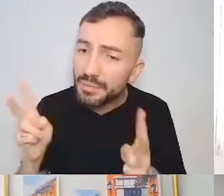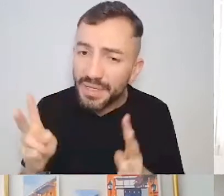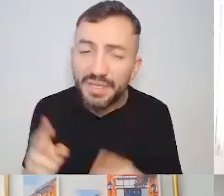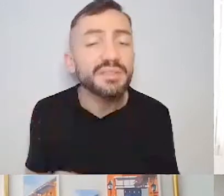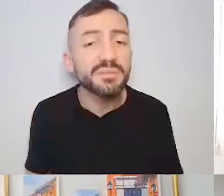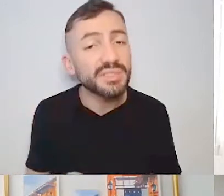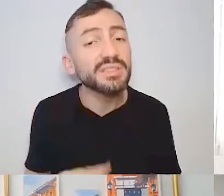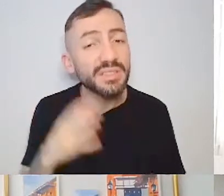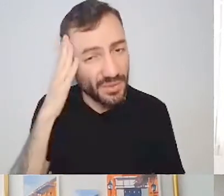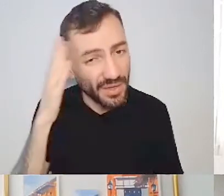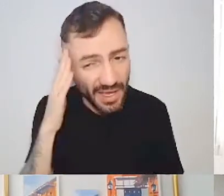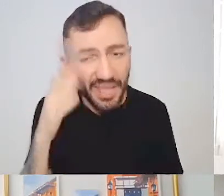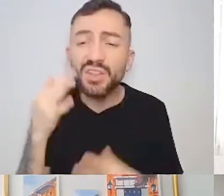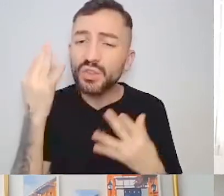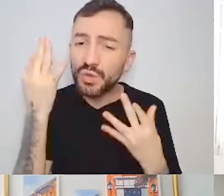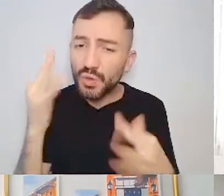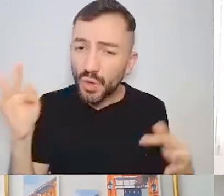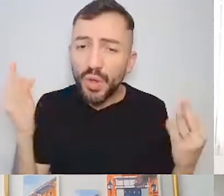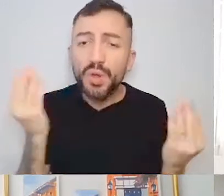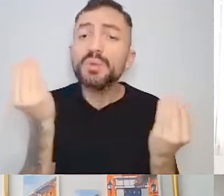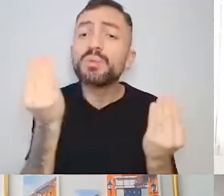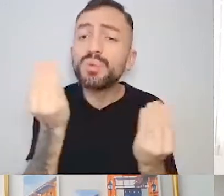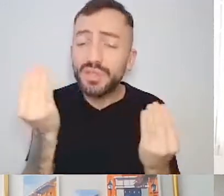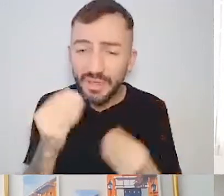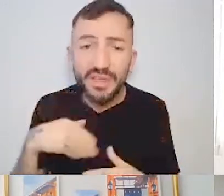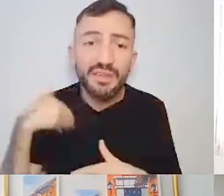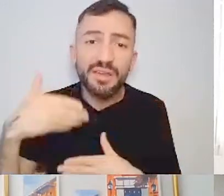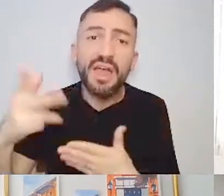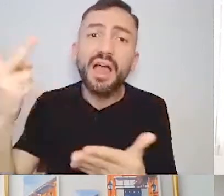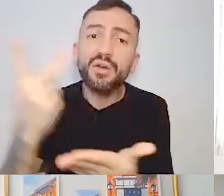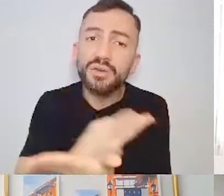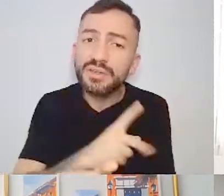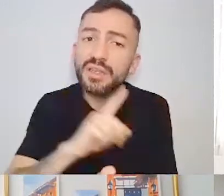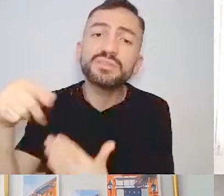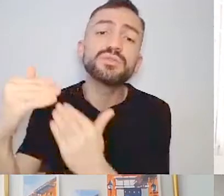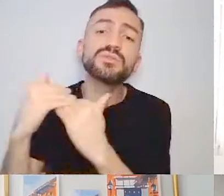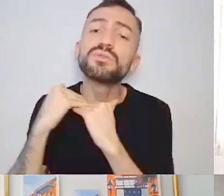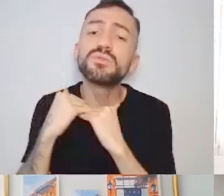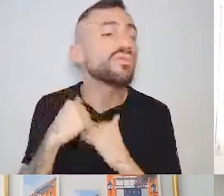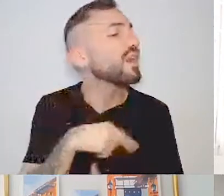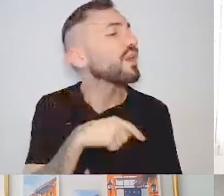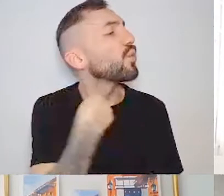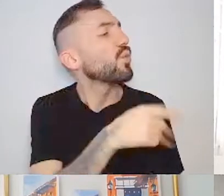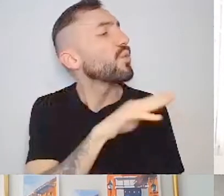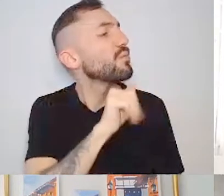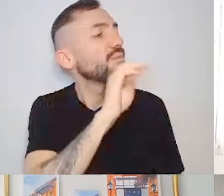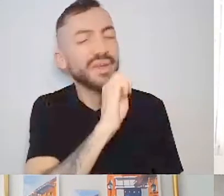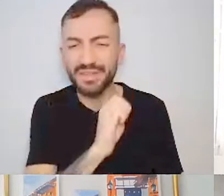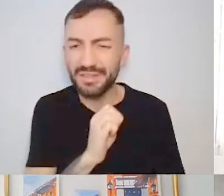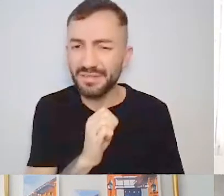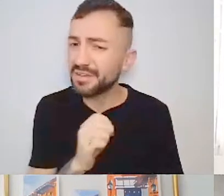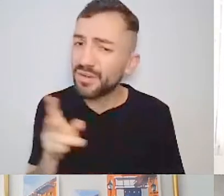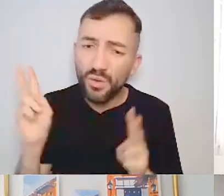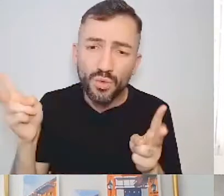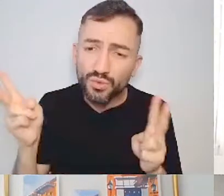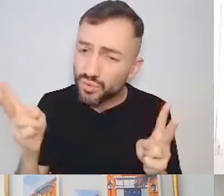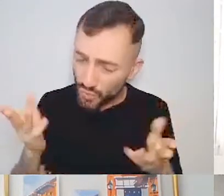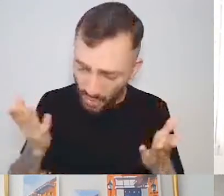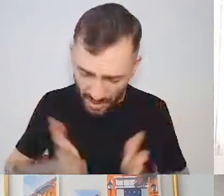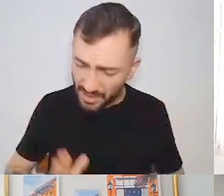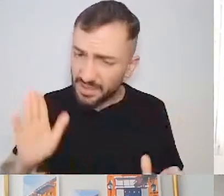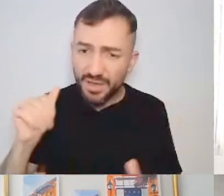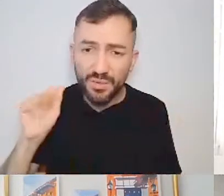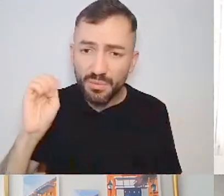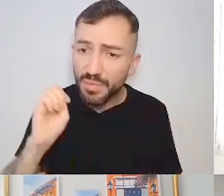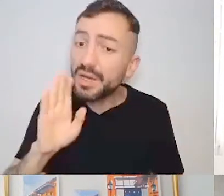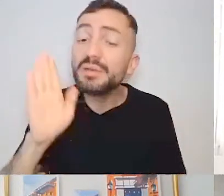é, depois de tudo, ainda ter de ouvir que você não é mais mãe. Como se isso fosse possível. Elas seguem sendo mães impedidas de